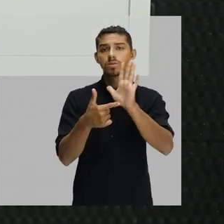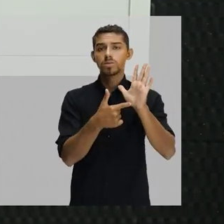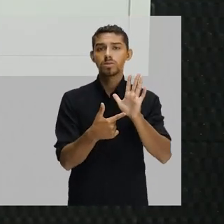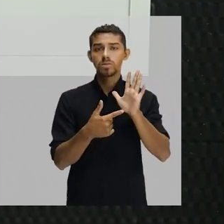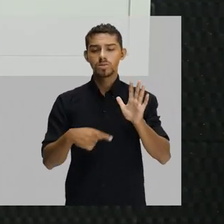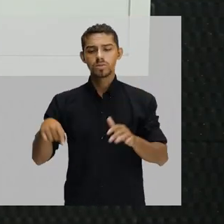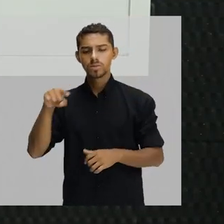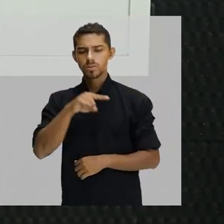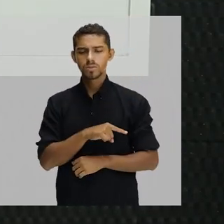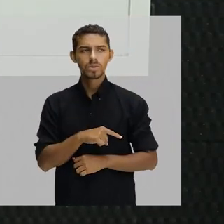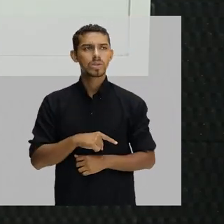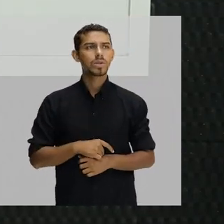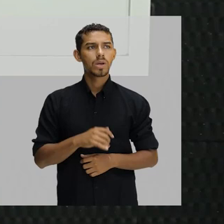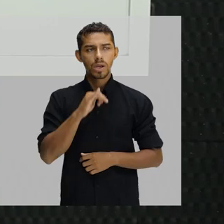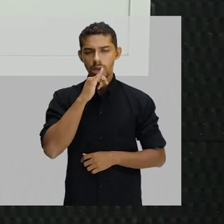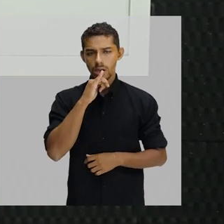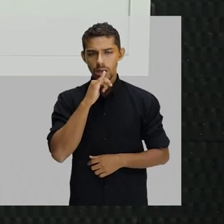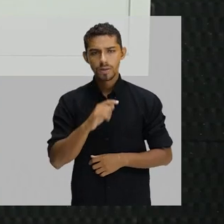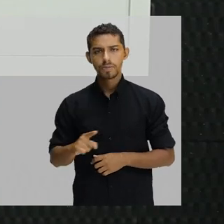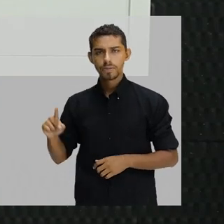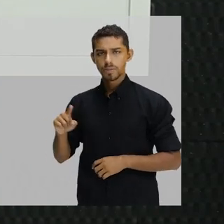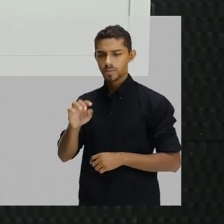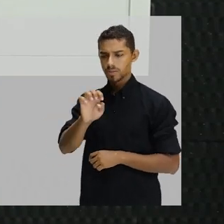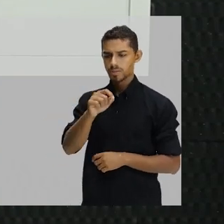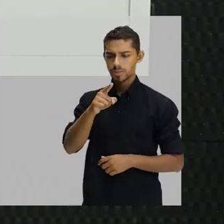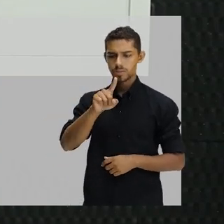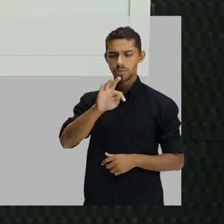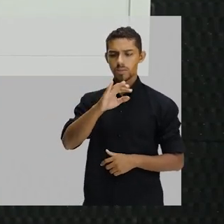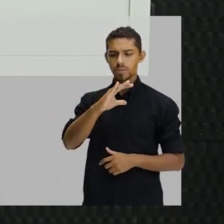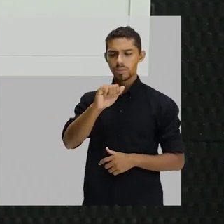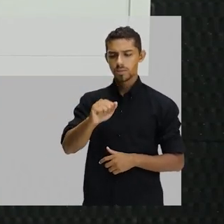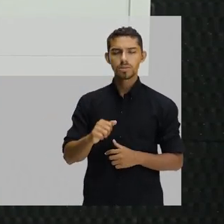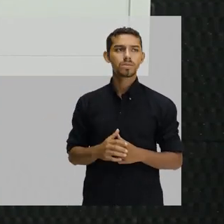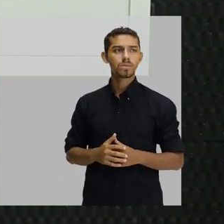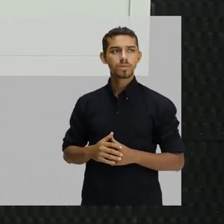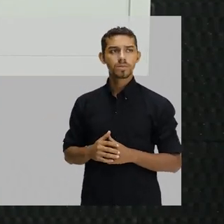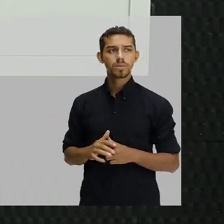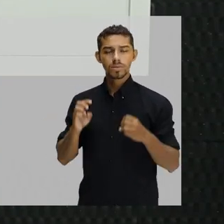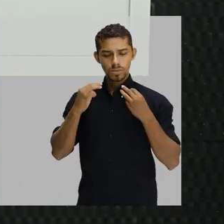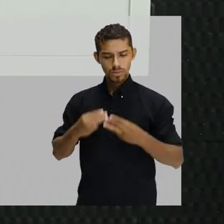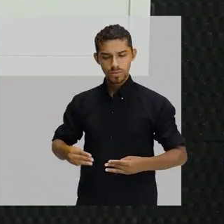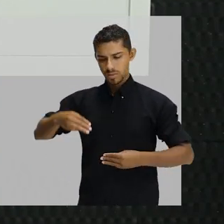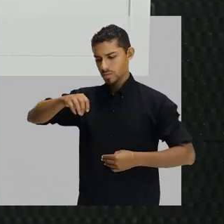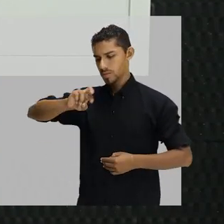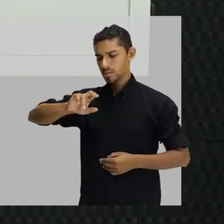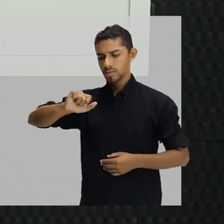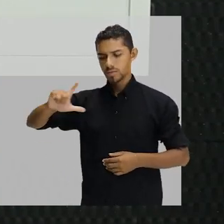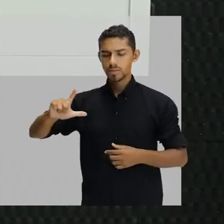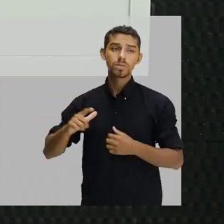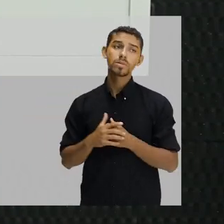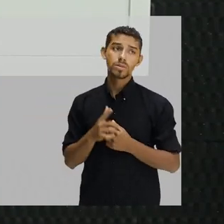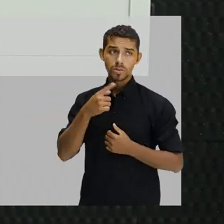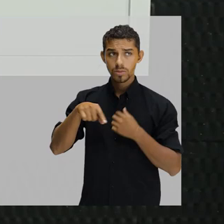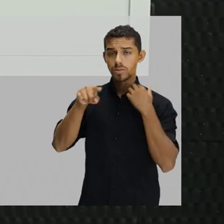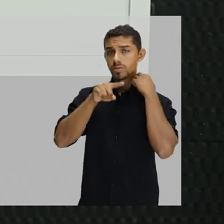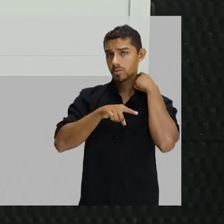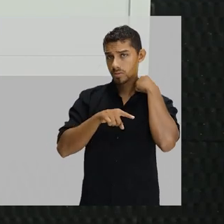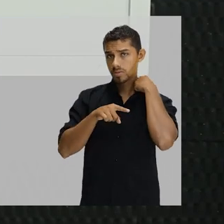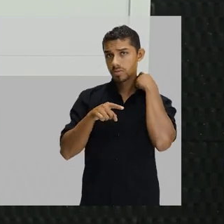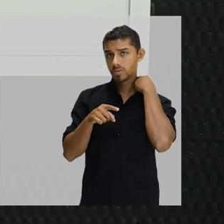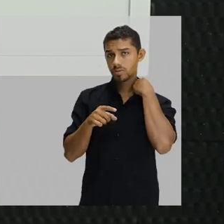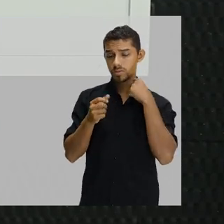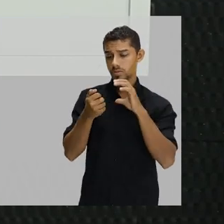aqui, certo? Ética e moral. Então, quando você vai analisar os caracteres